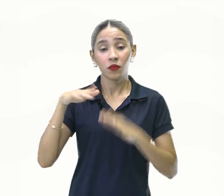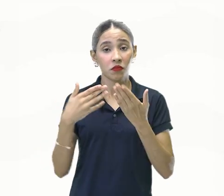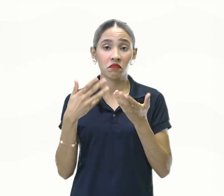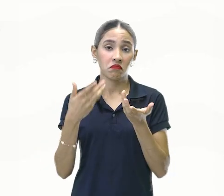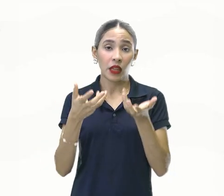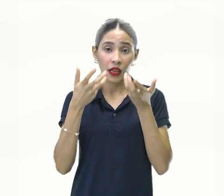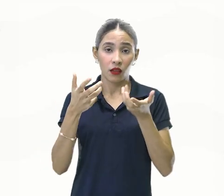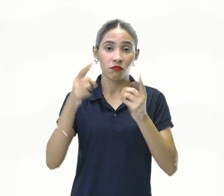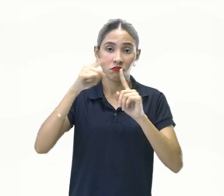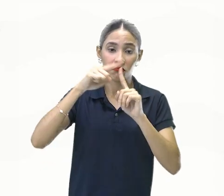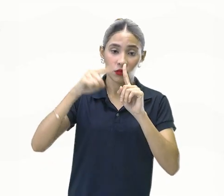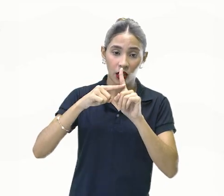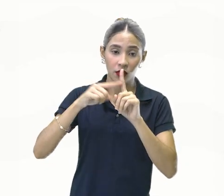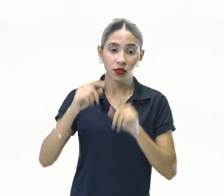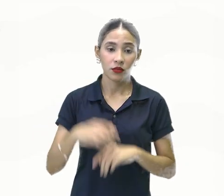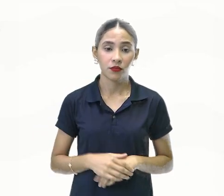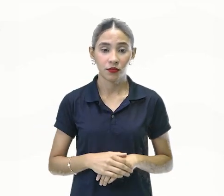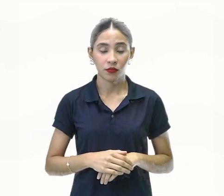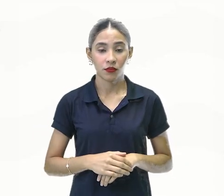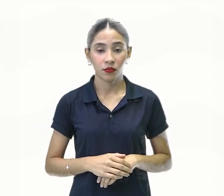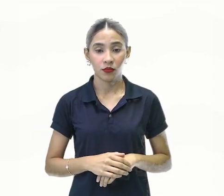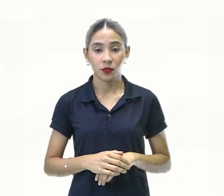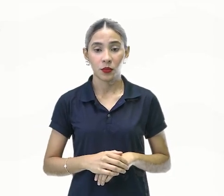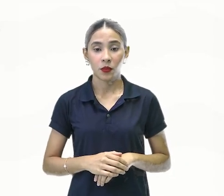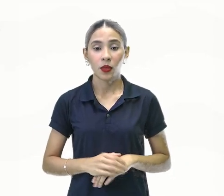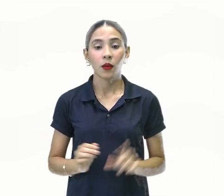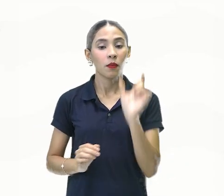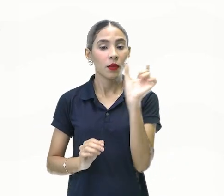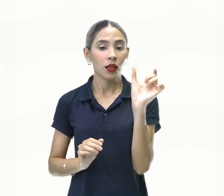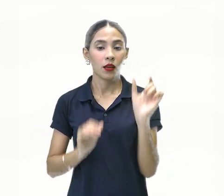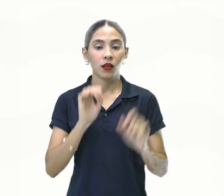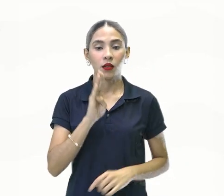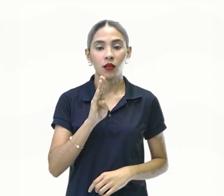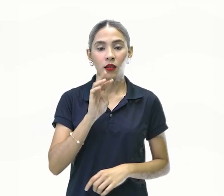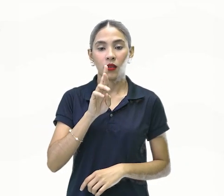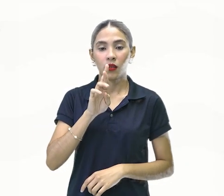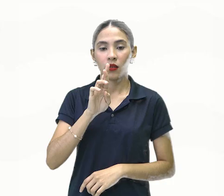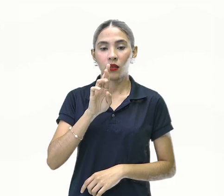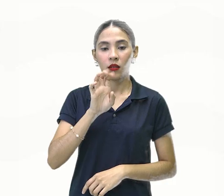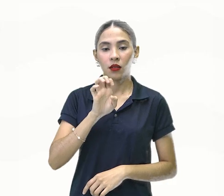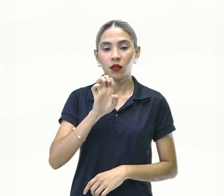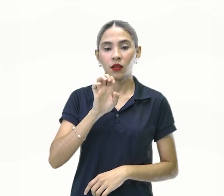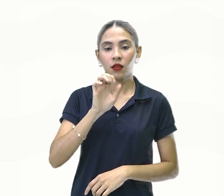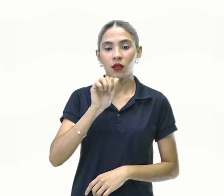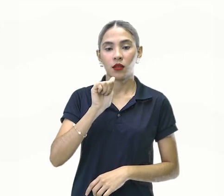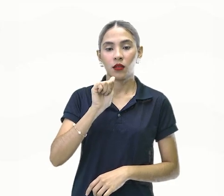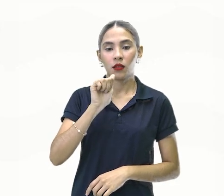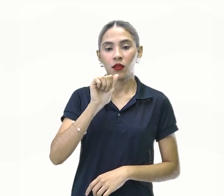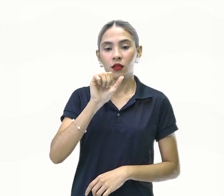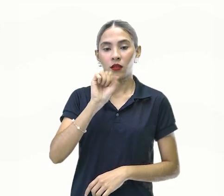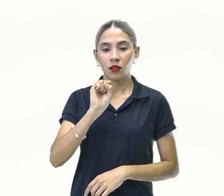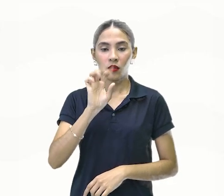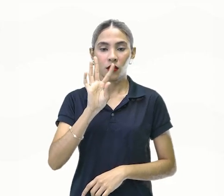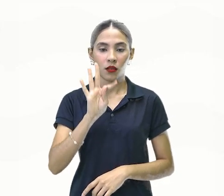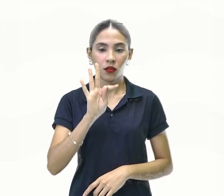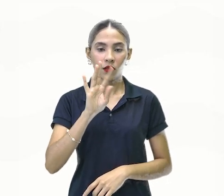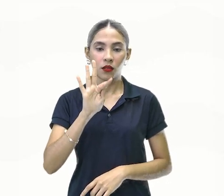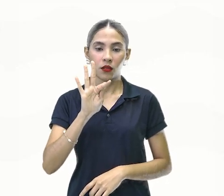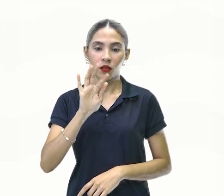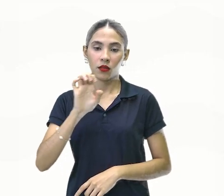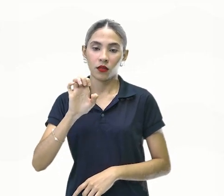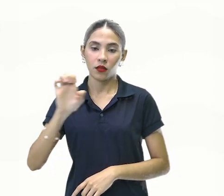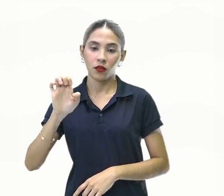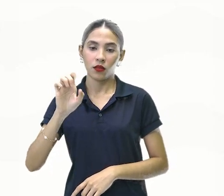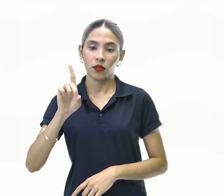né, ficar grávida, or breastfeeding. A palavrinha breastfeeding quer dizer amamentando, tá? Breast